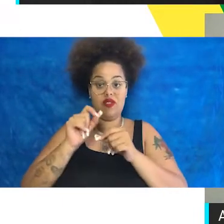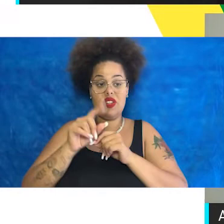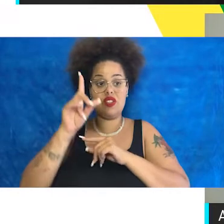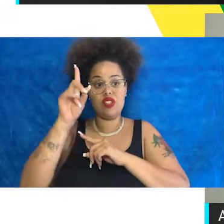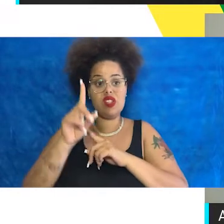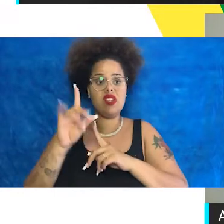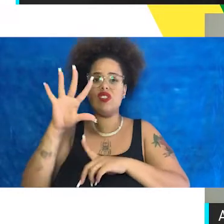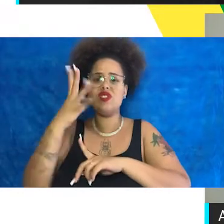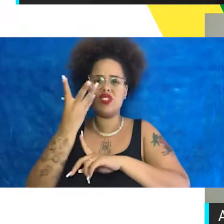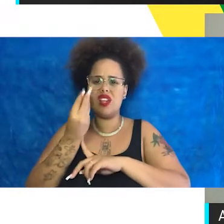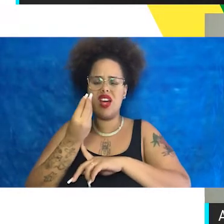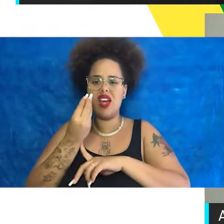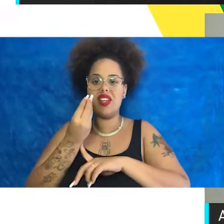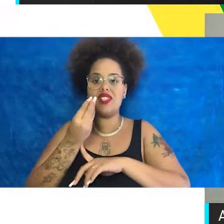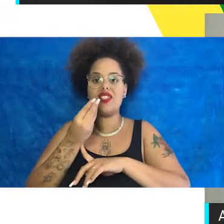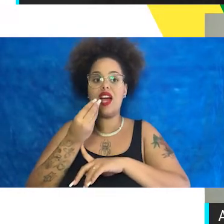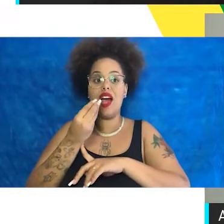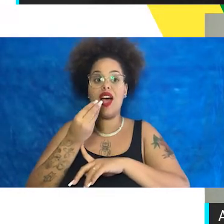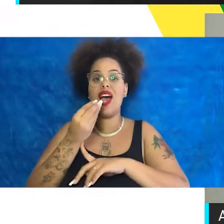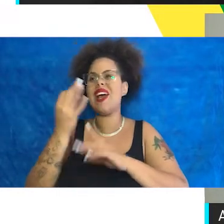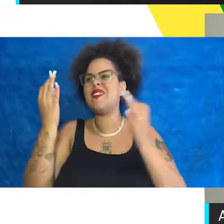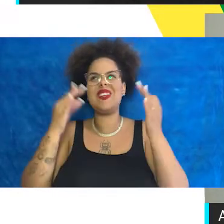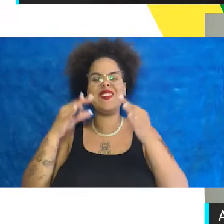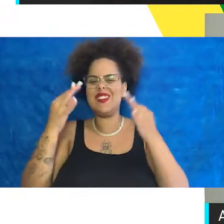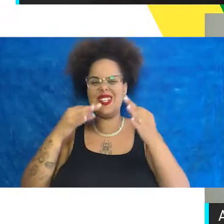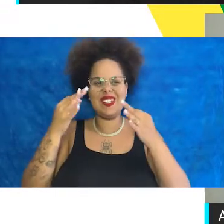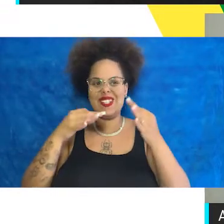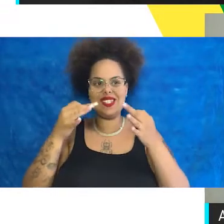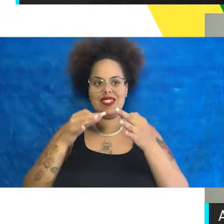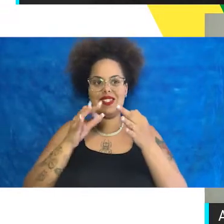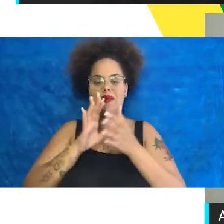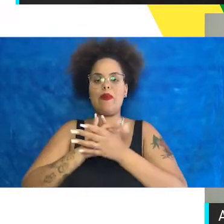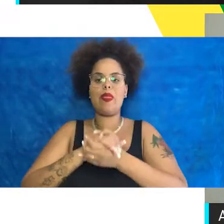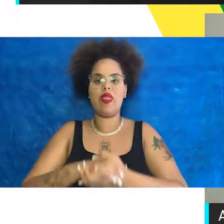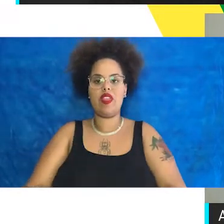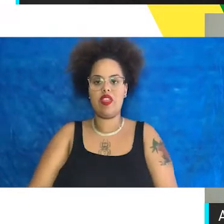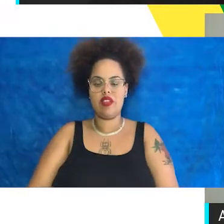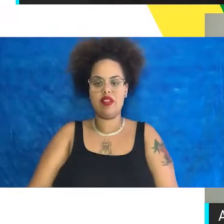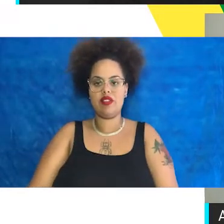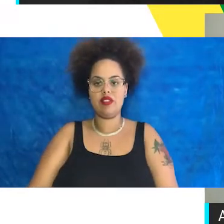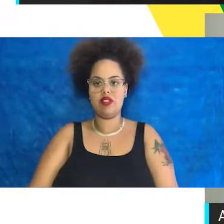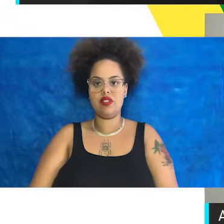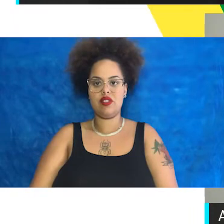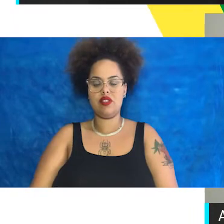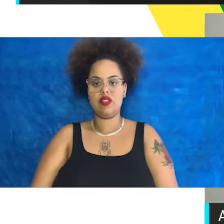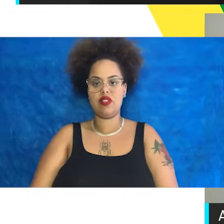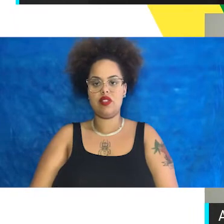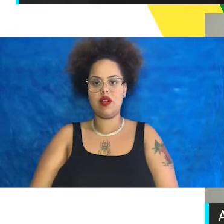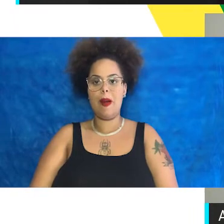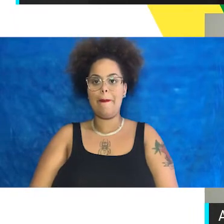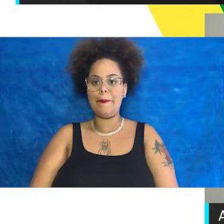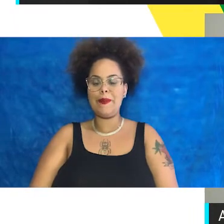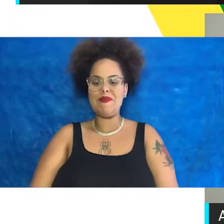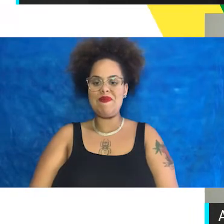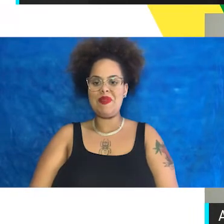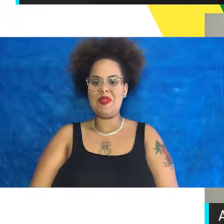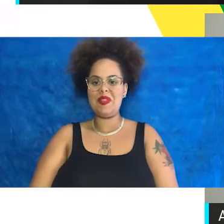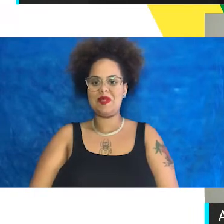arte. Na hora que você falou, eu falei assim, maravilhoso. Eu Muito amo esse bom, filme parabéns.